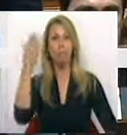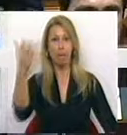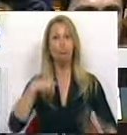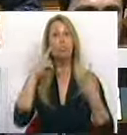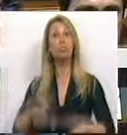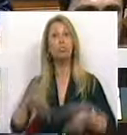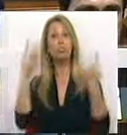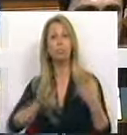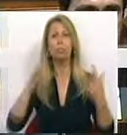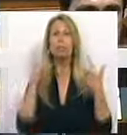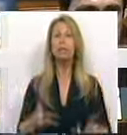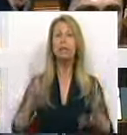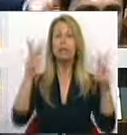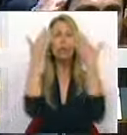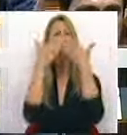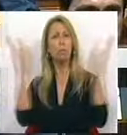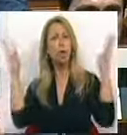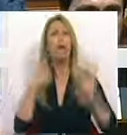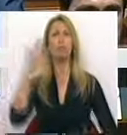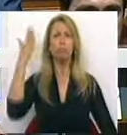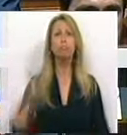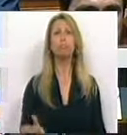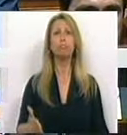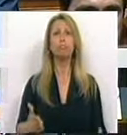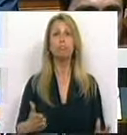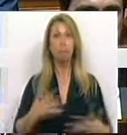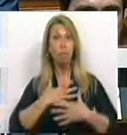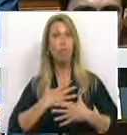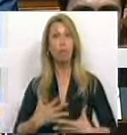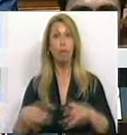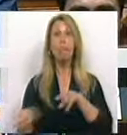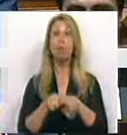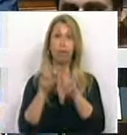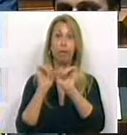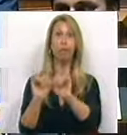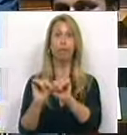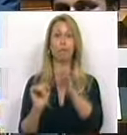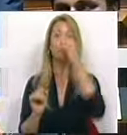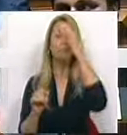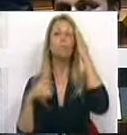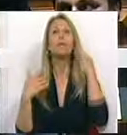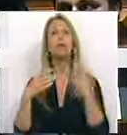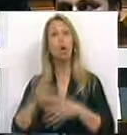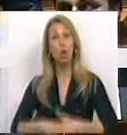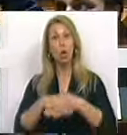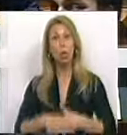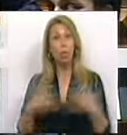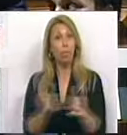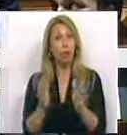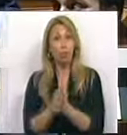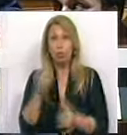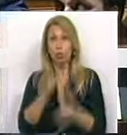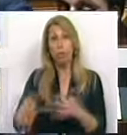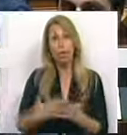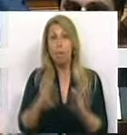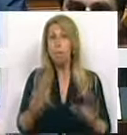livre, democrática, categórica, a sua vontade política, para cumprimentar todos os candidatos, em particular